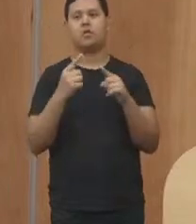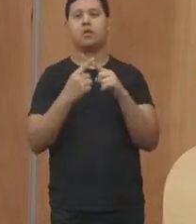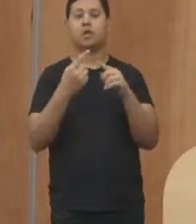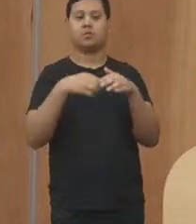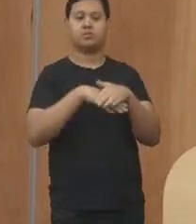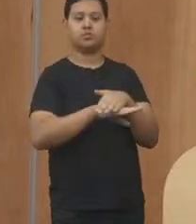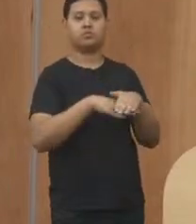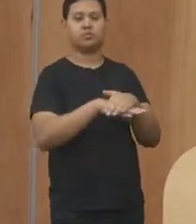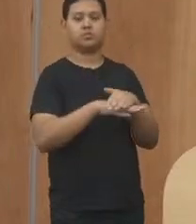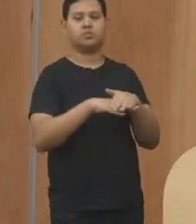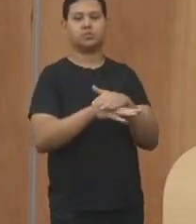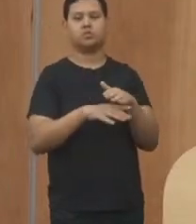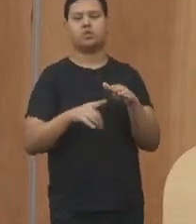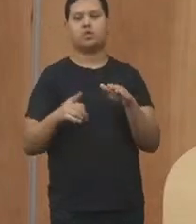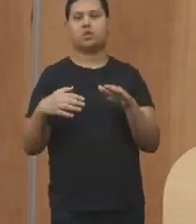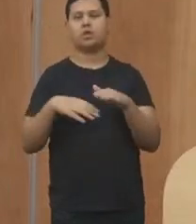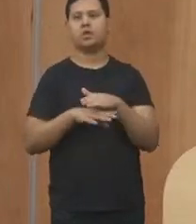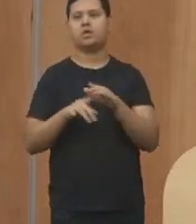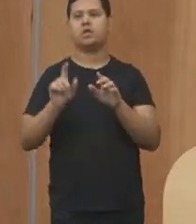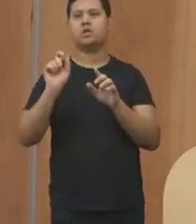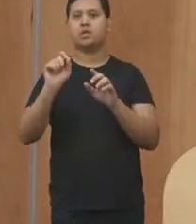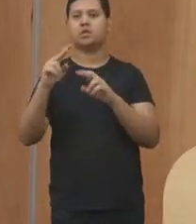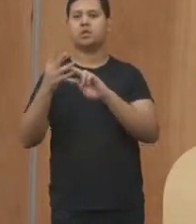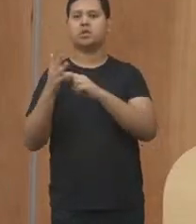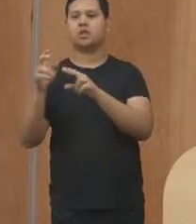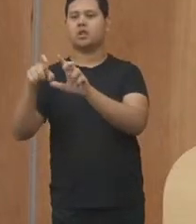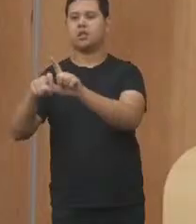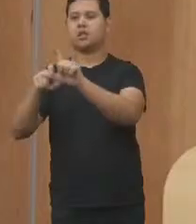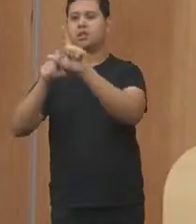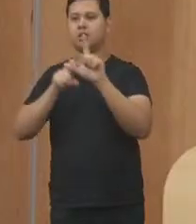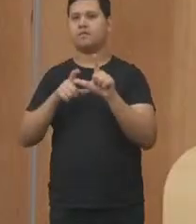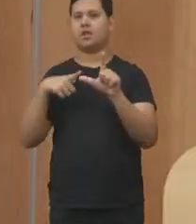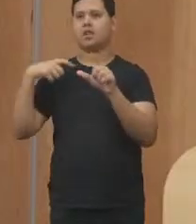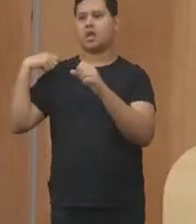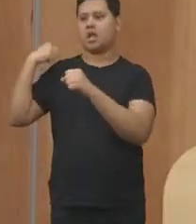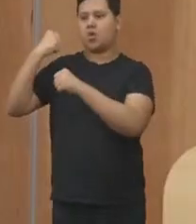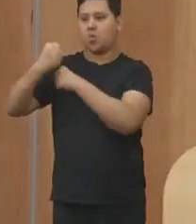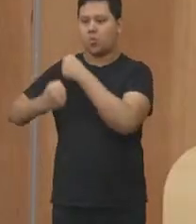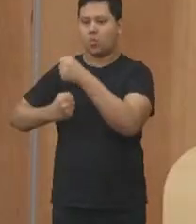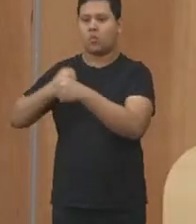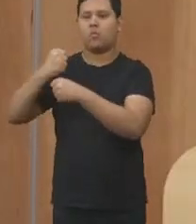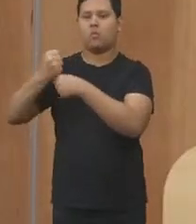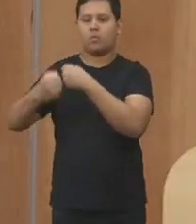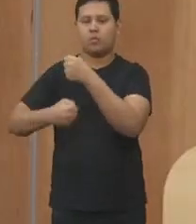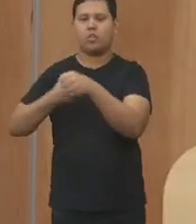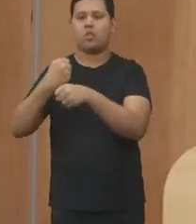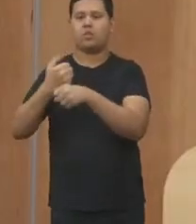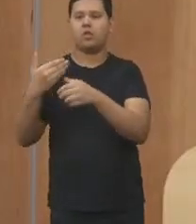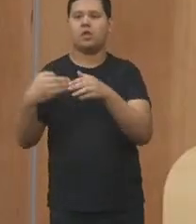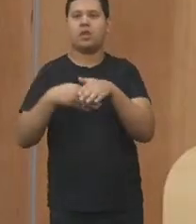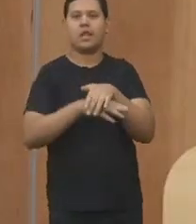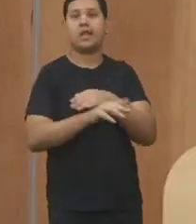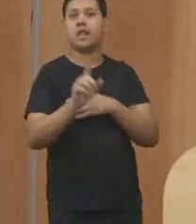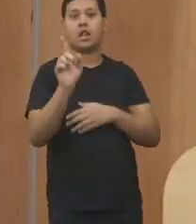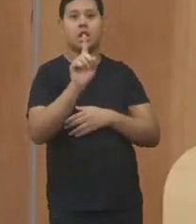município tem de dívidas que foram acumuladas ao longo dos anos. Ele não é necessariamente o que o município gasta com dívida